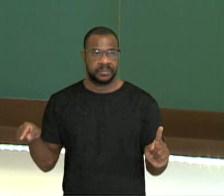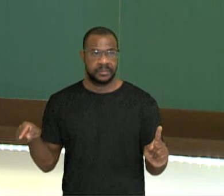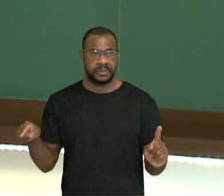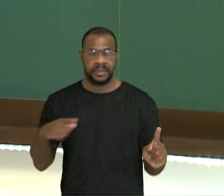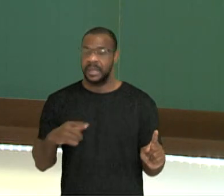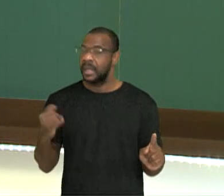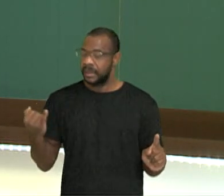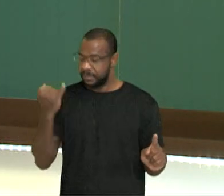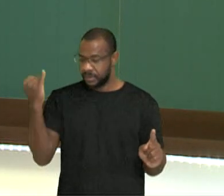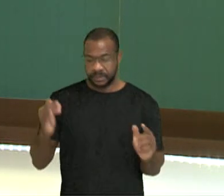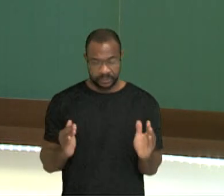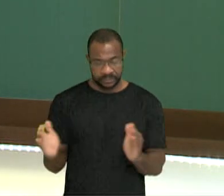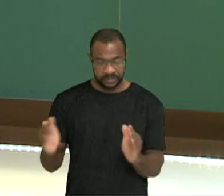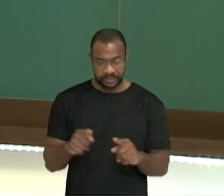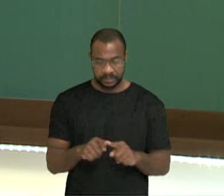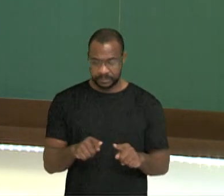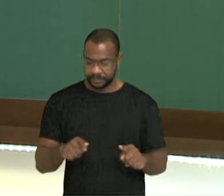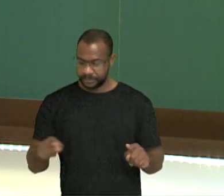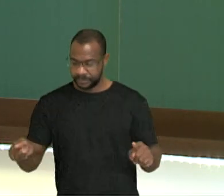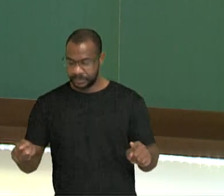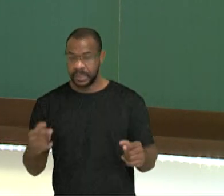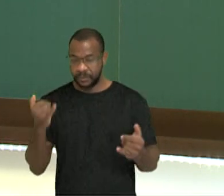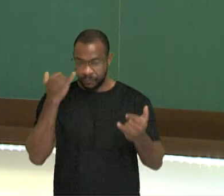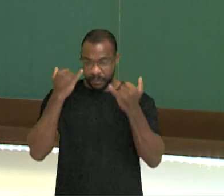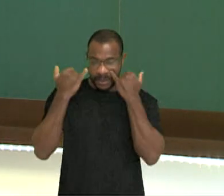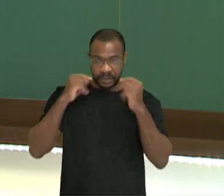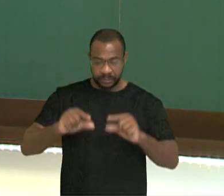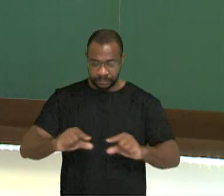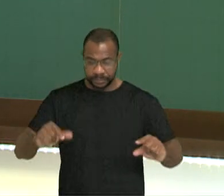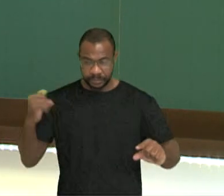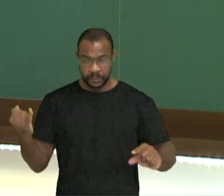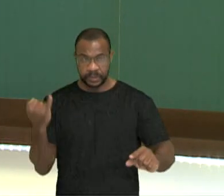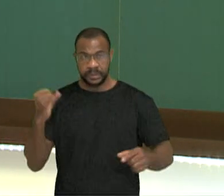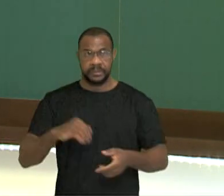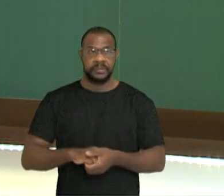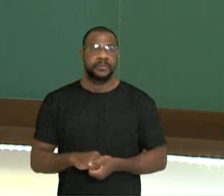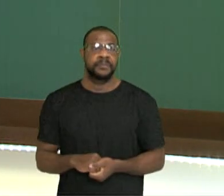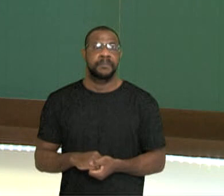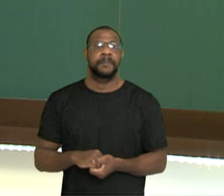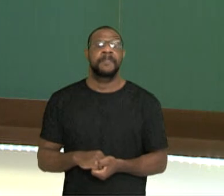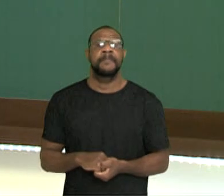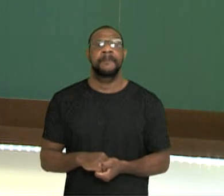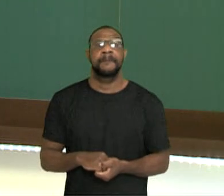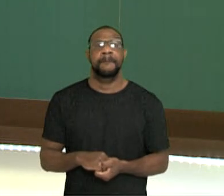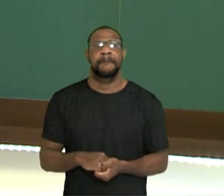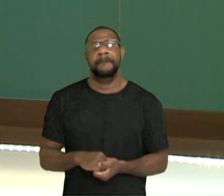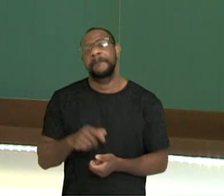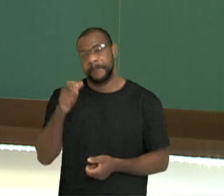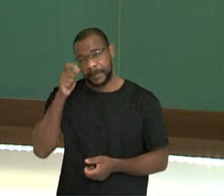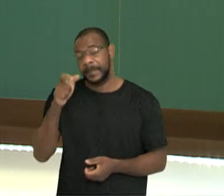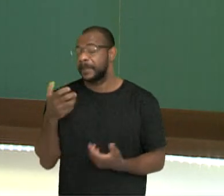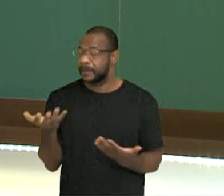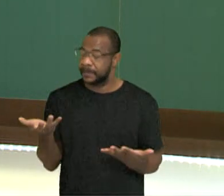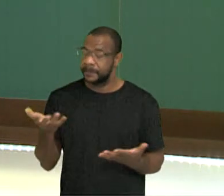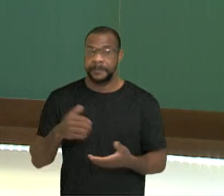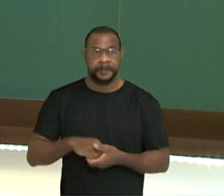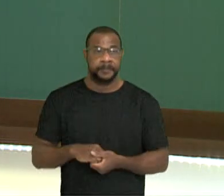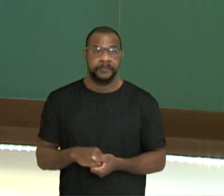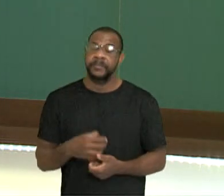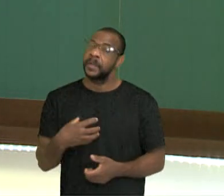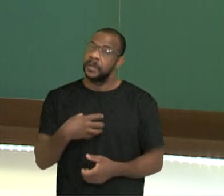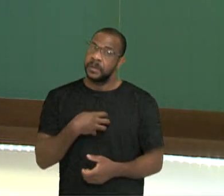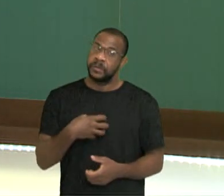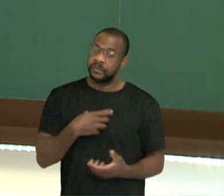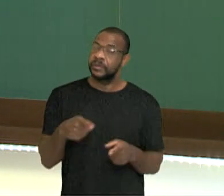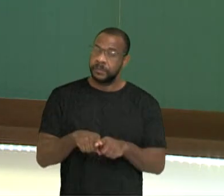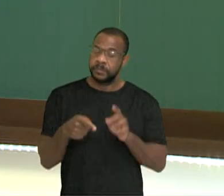bem importante acompanhar todas essas informações. Beleza, pessoal? Interessante, né? Então, é uma forma